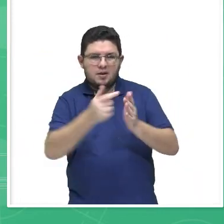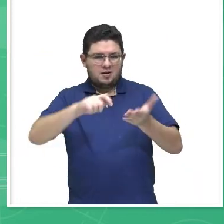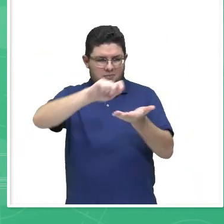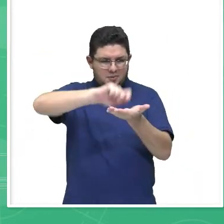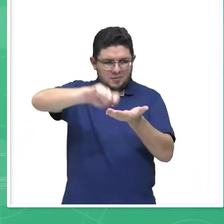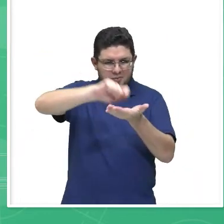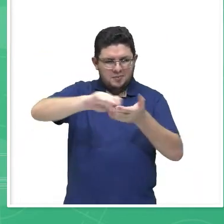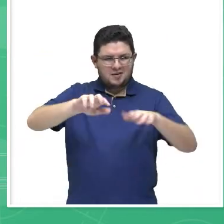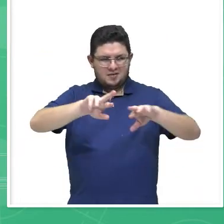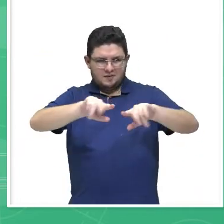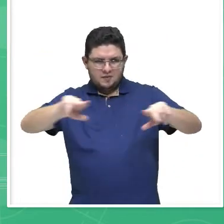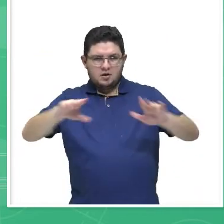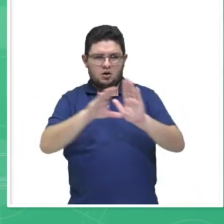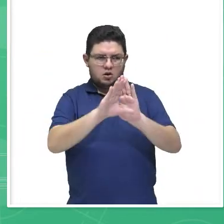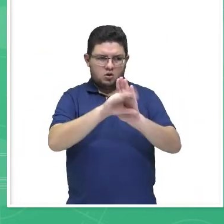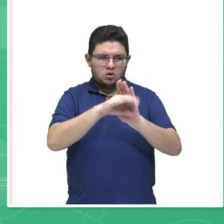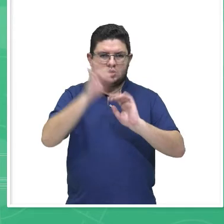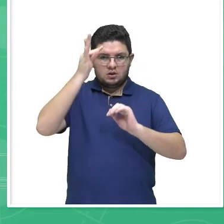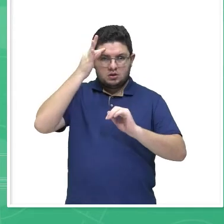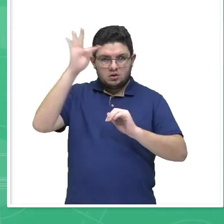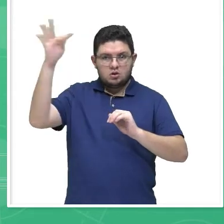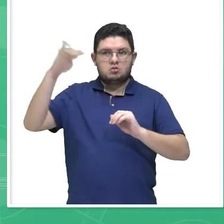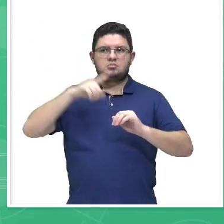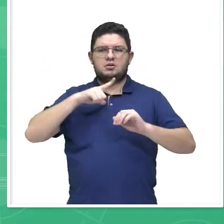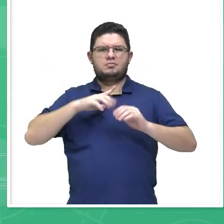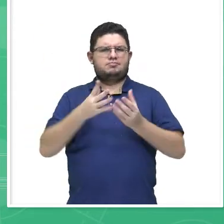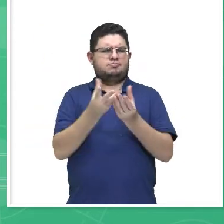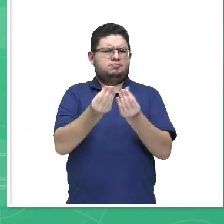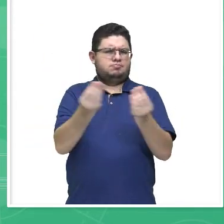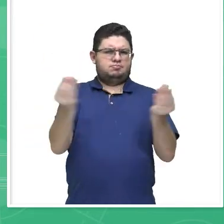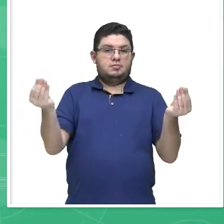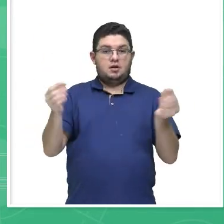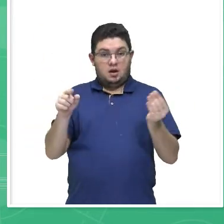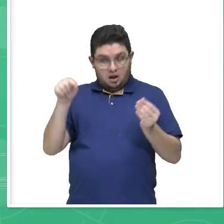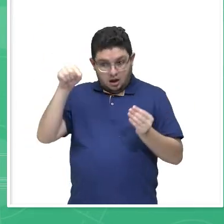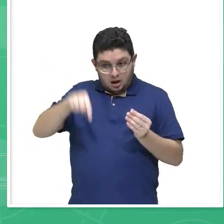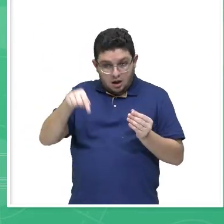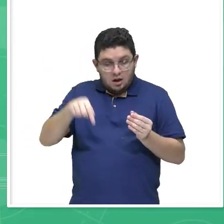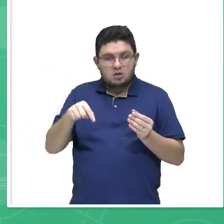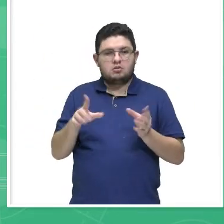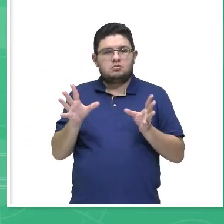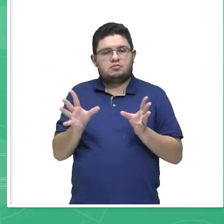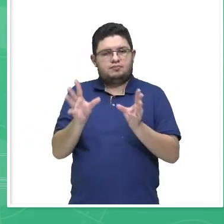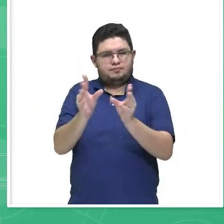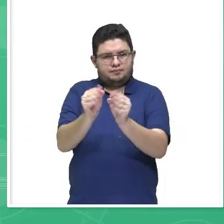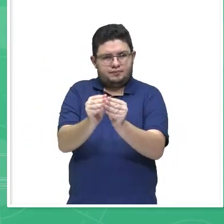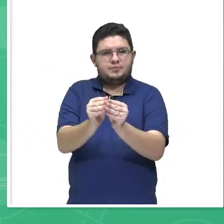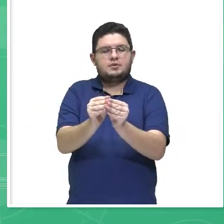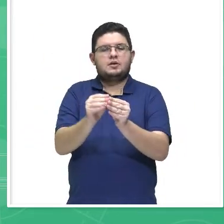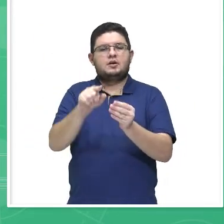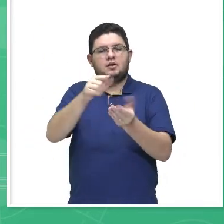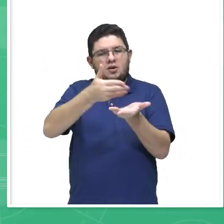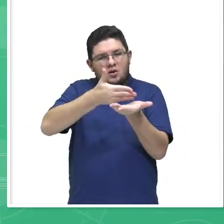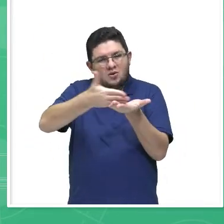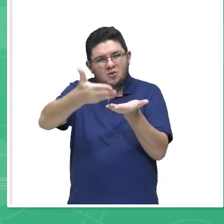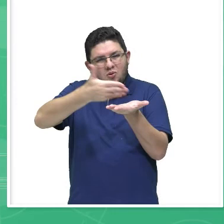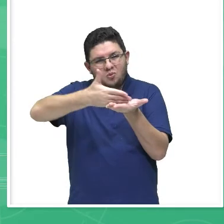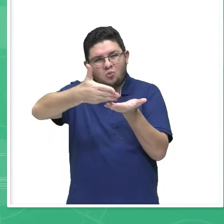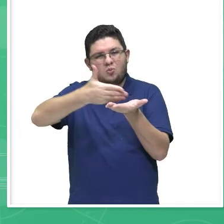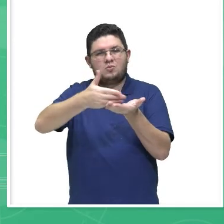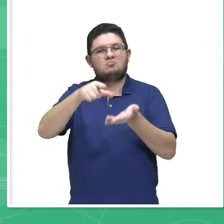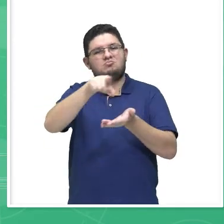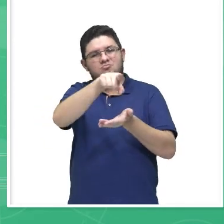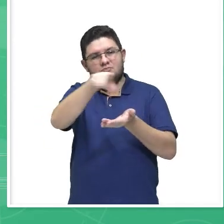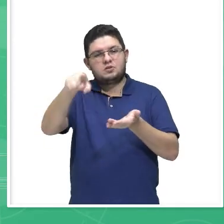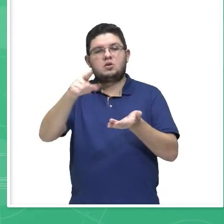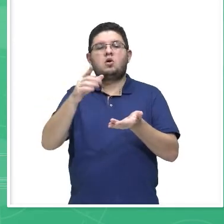teorias são bem mais abrangentes. Trouxemos aqui apenas o início para que vocês conheçam esse